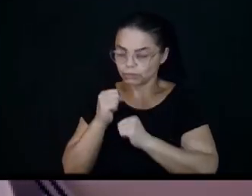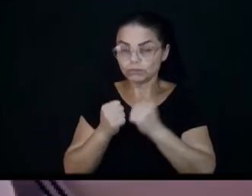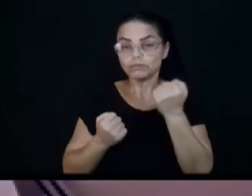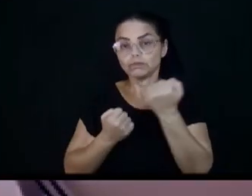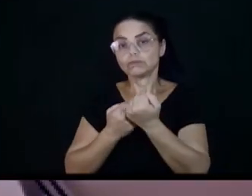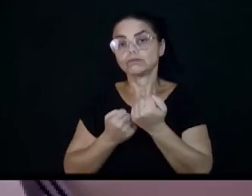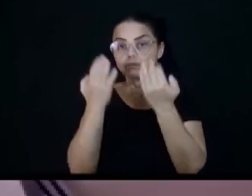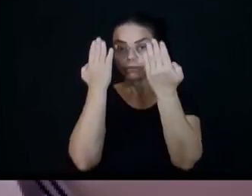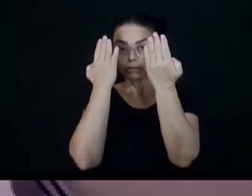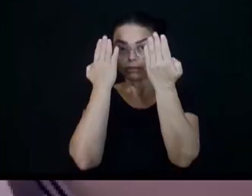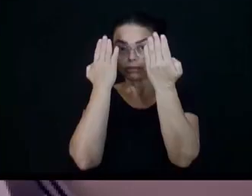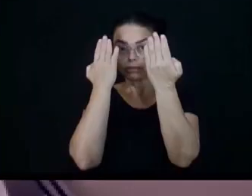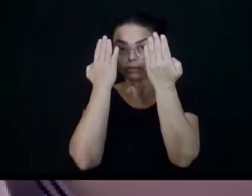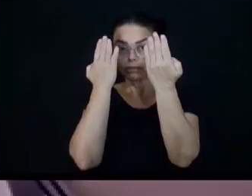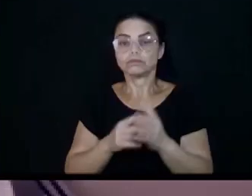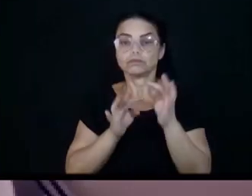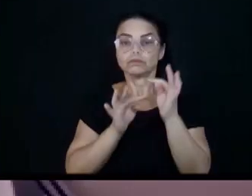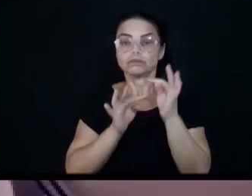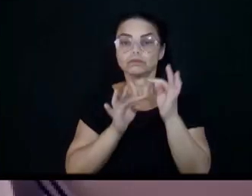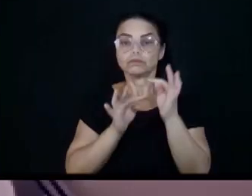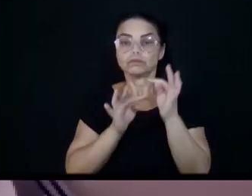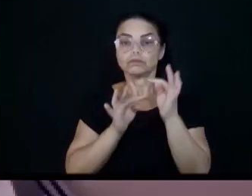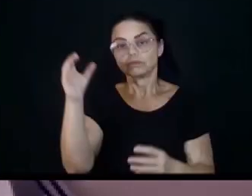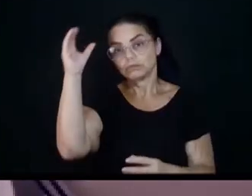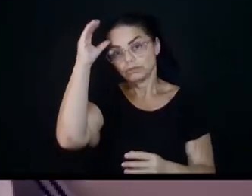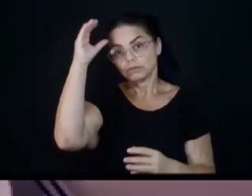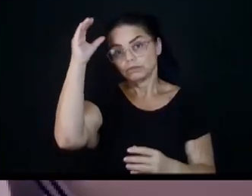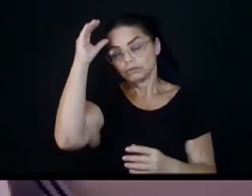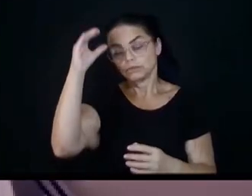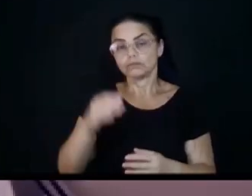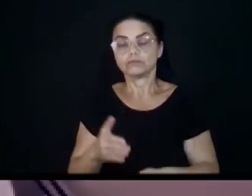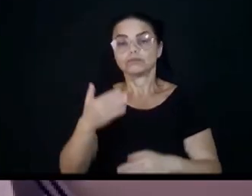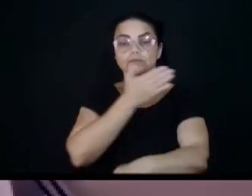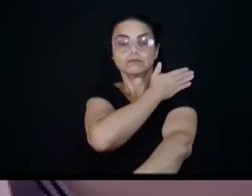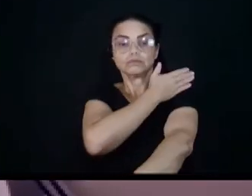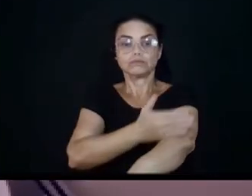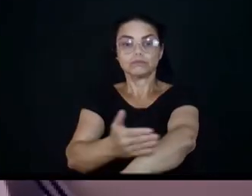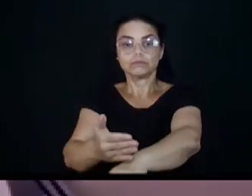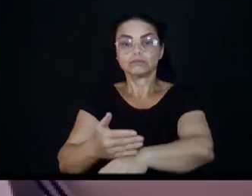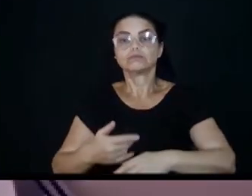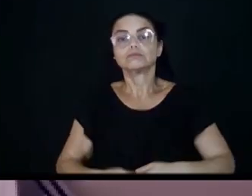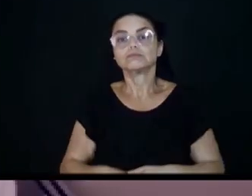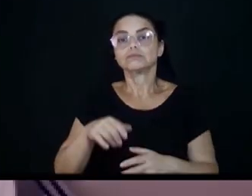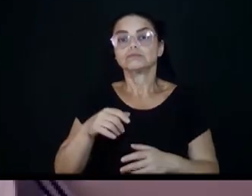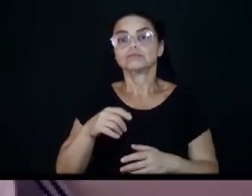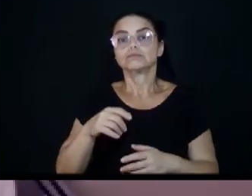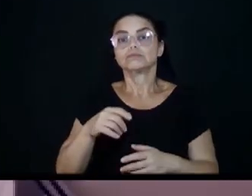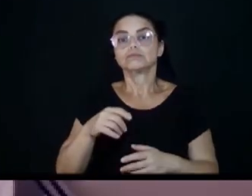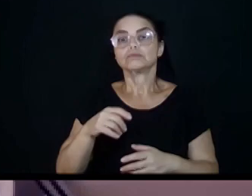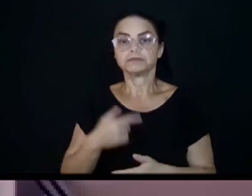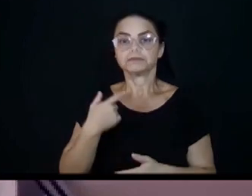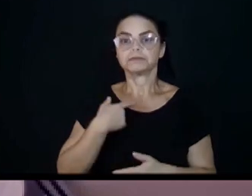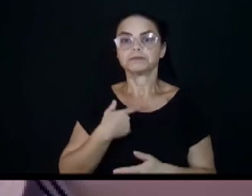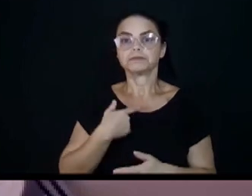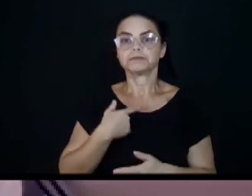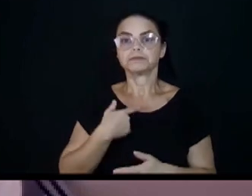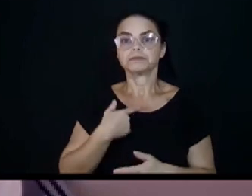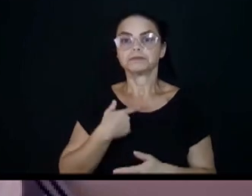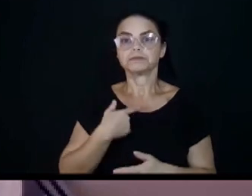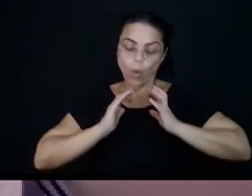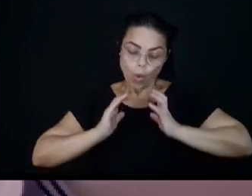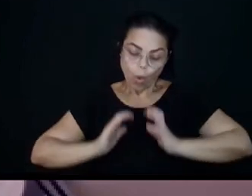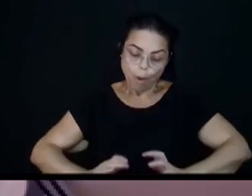terapia cognitivo-comportamental. Então, muitos pacientes fazem essa terapia que visa